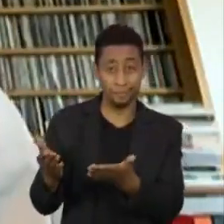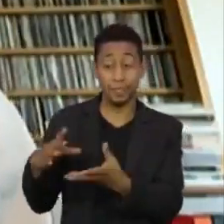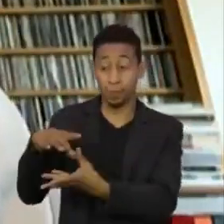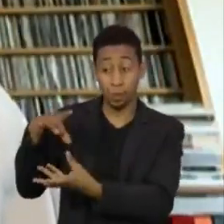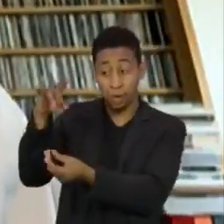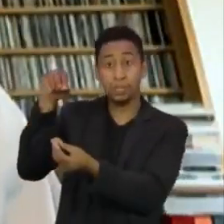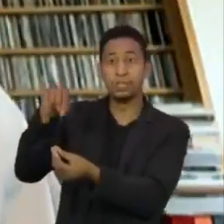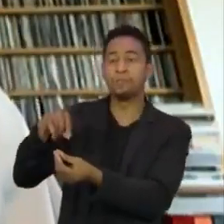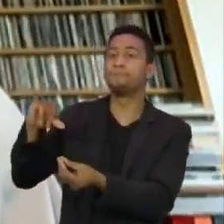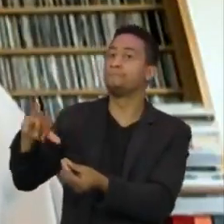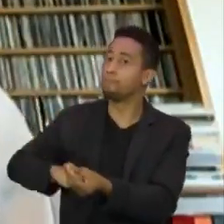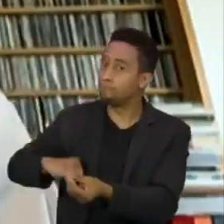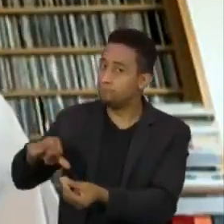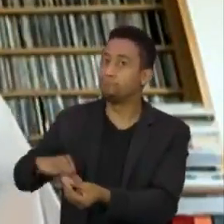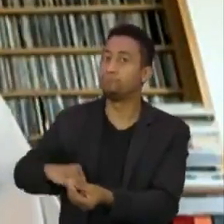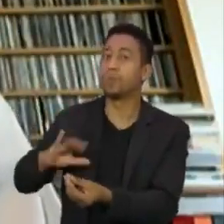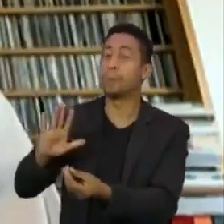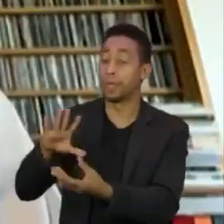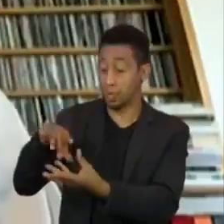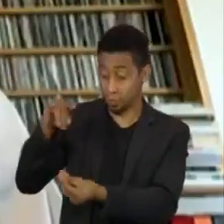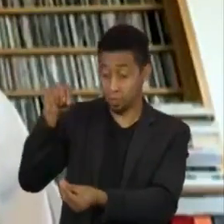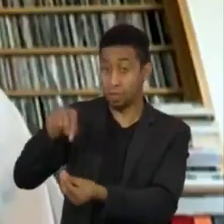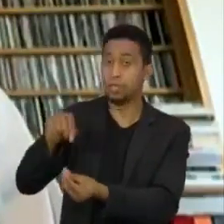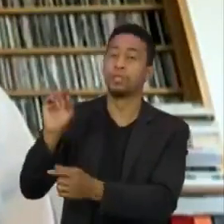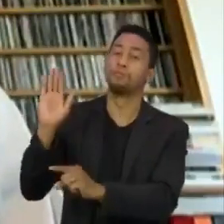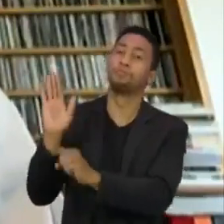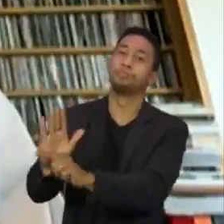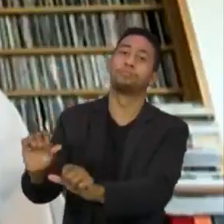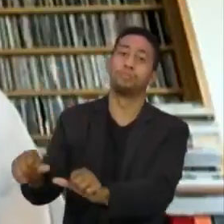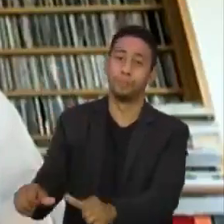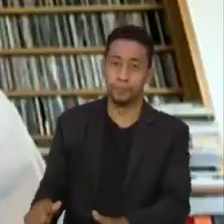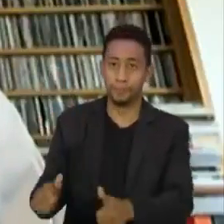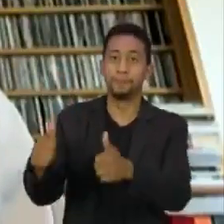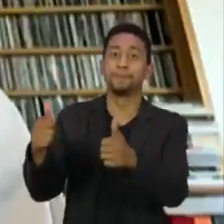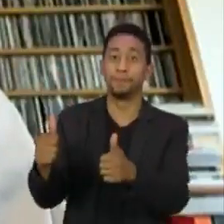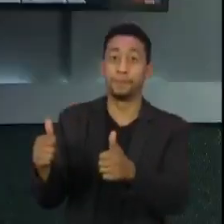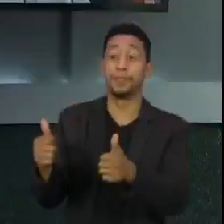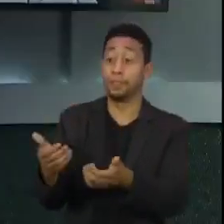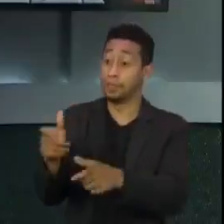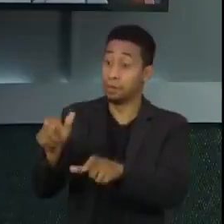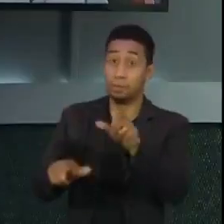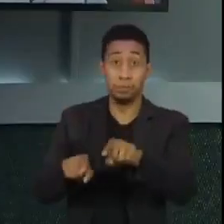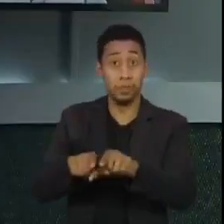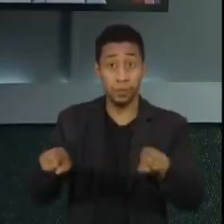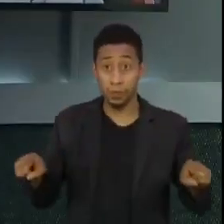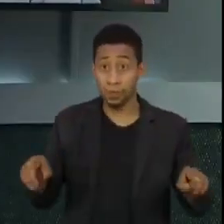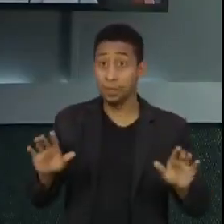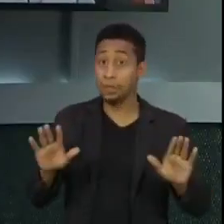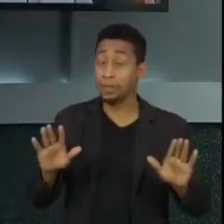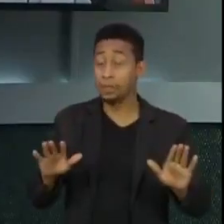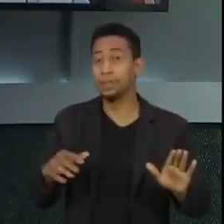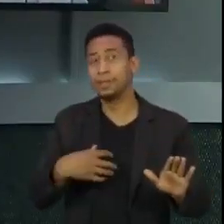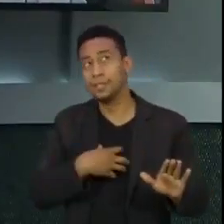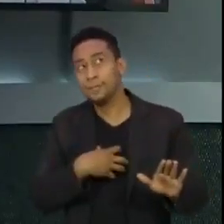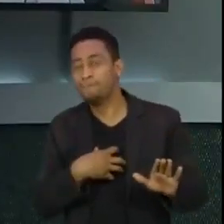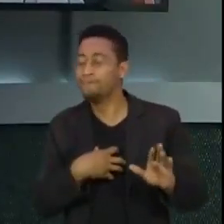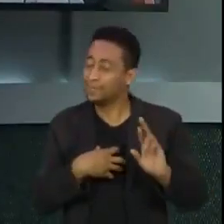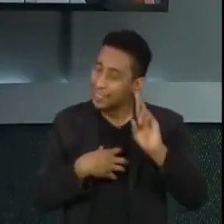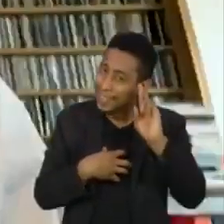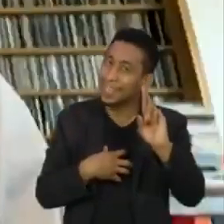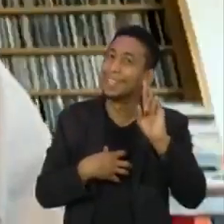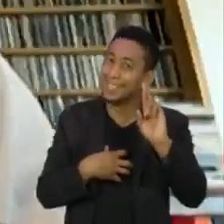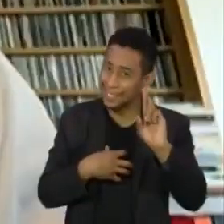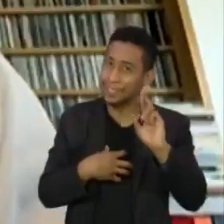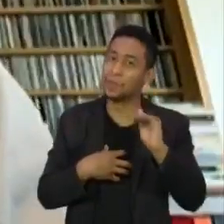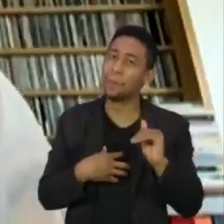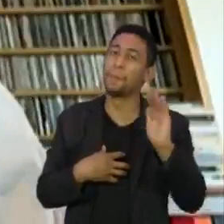democracia trouxe grande melhoria à vida das pessoas. Então, eu seria até um pouco mais otimista do que